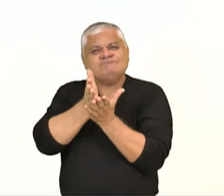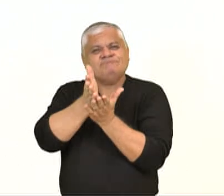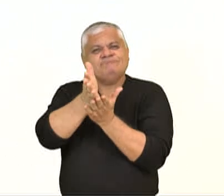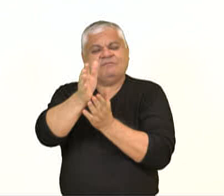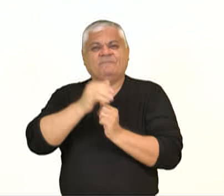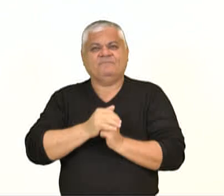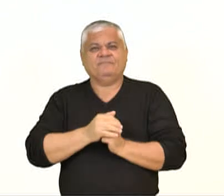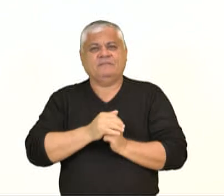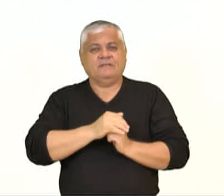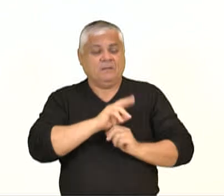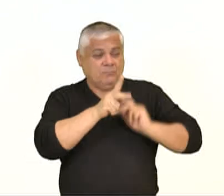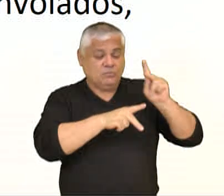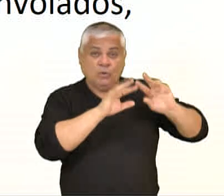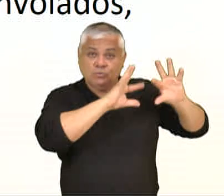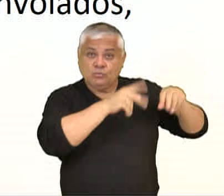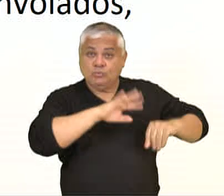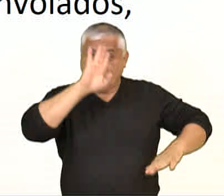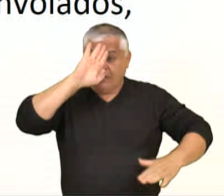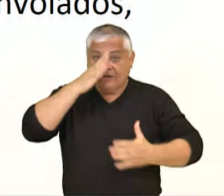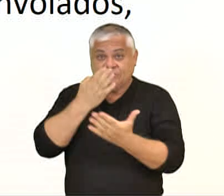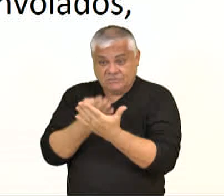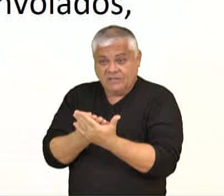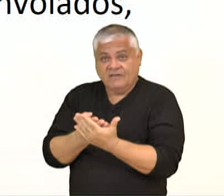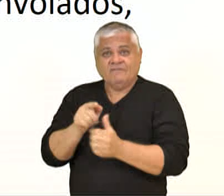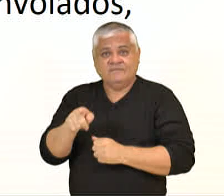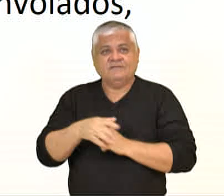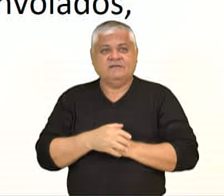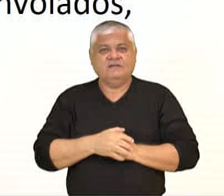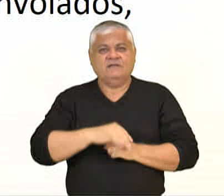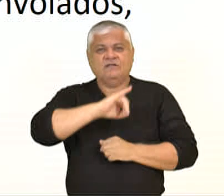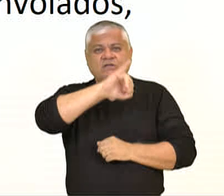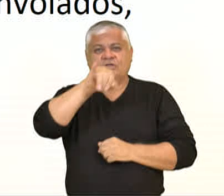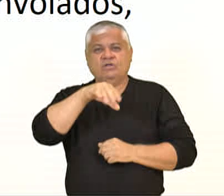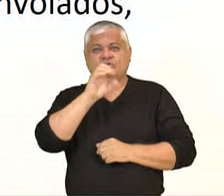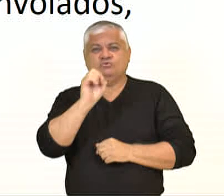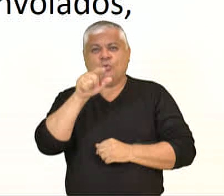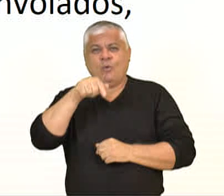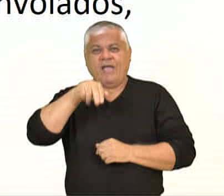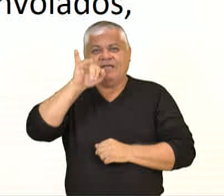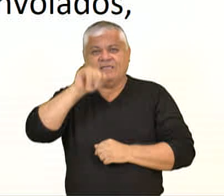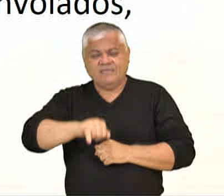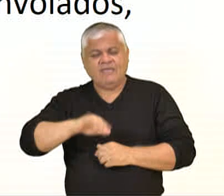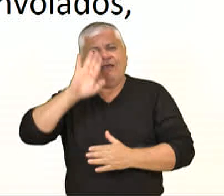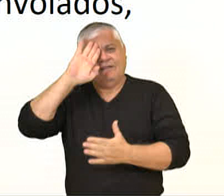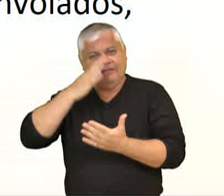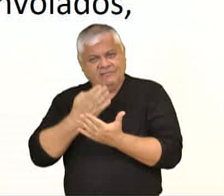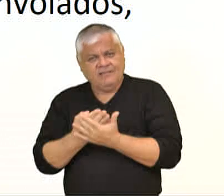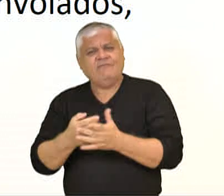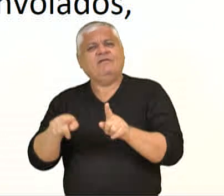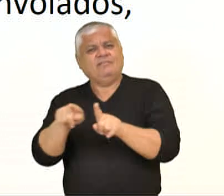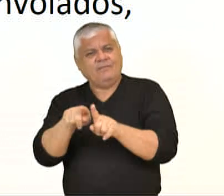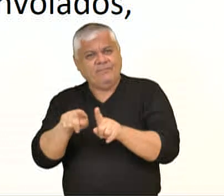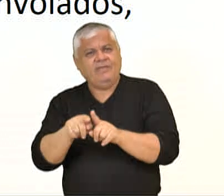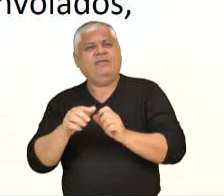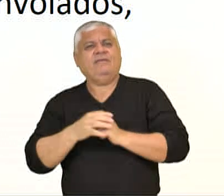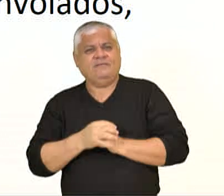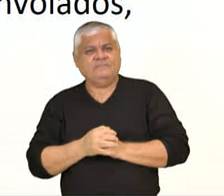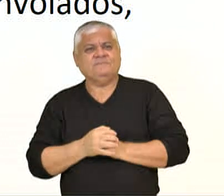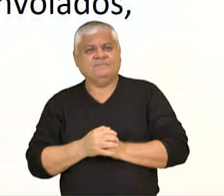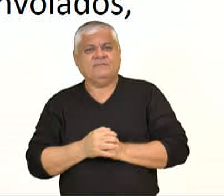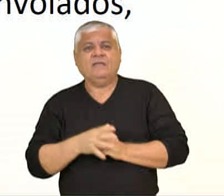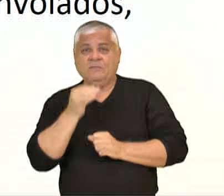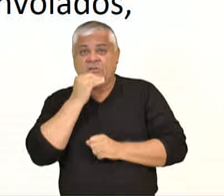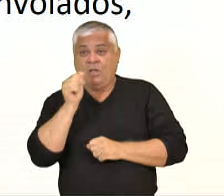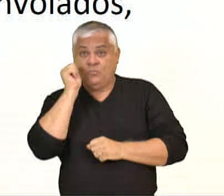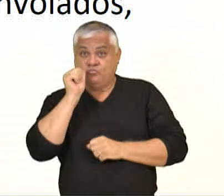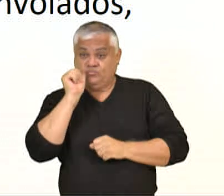acreditavam, Jó Joaquim primeiro que todos. O real e válido na árvore é a reta que vai para cima. Mesmo a